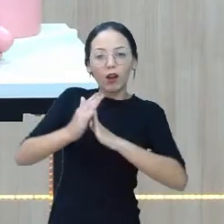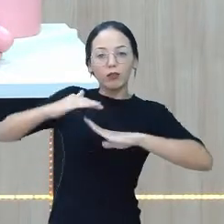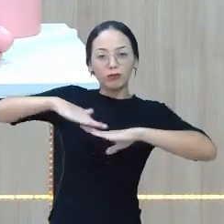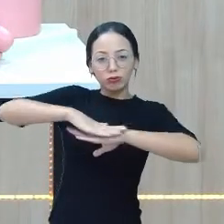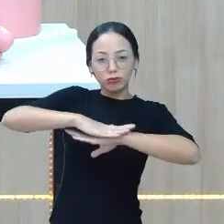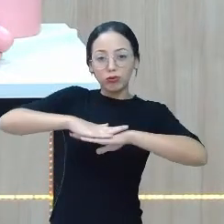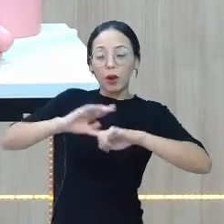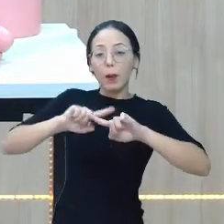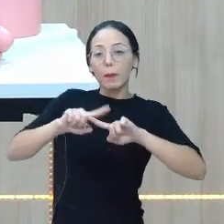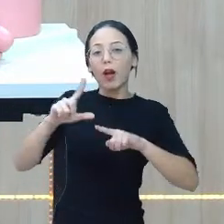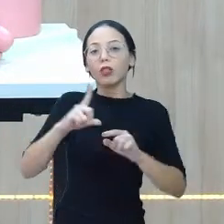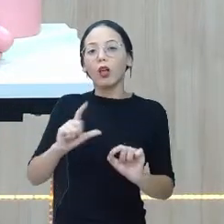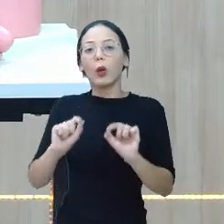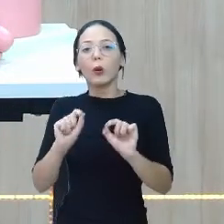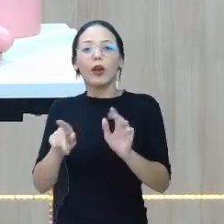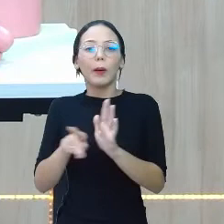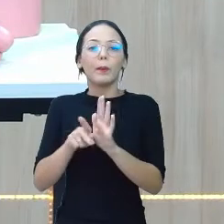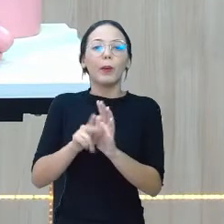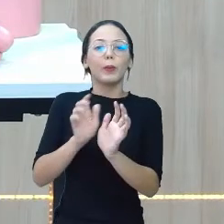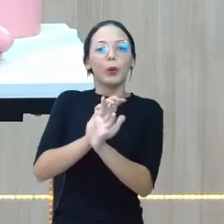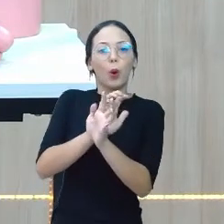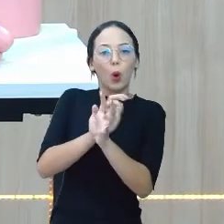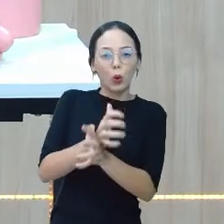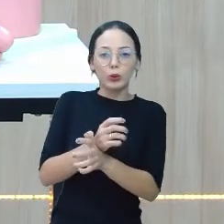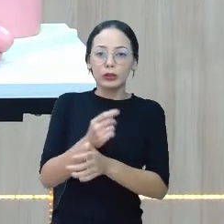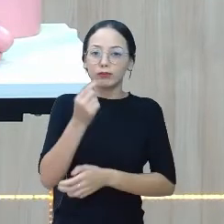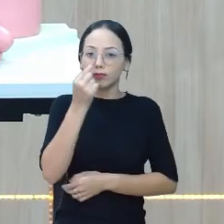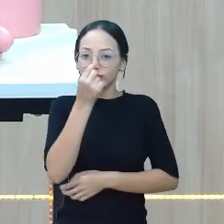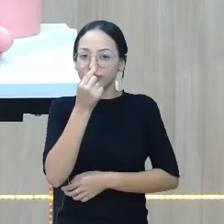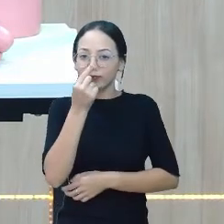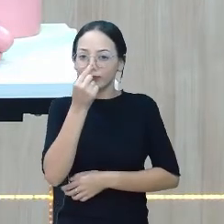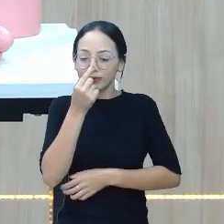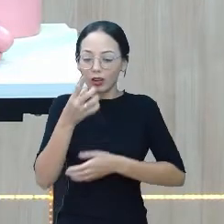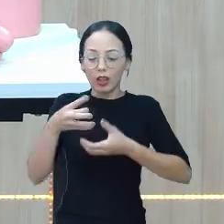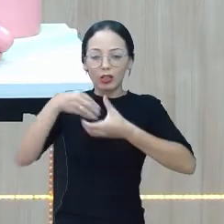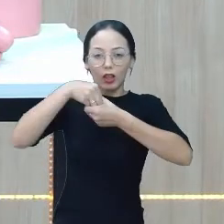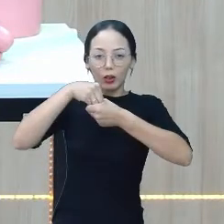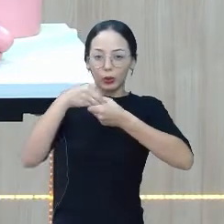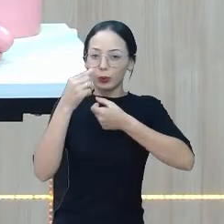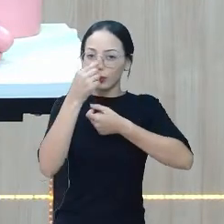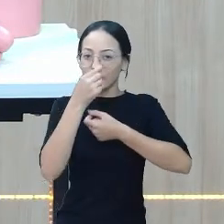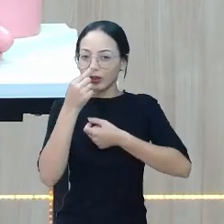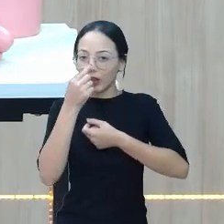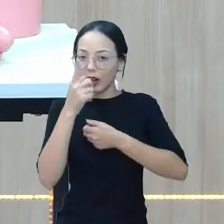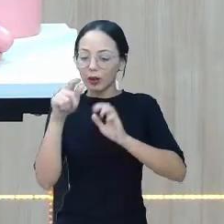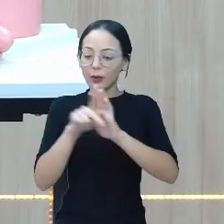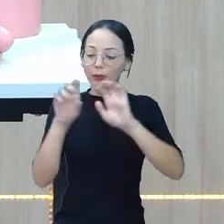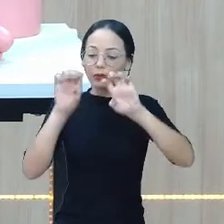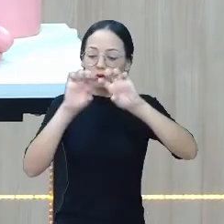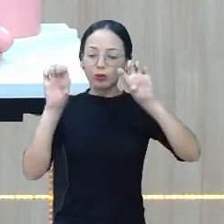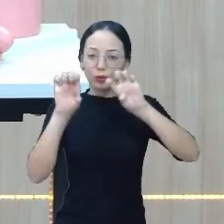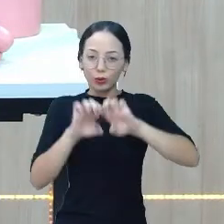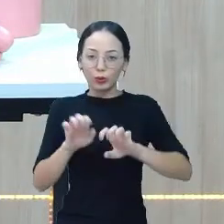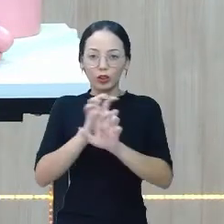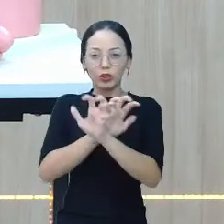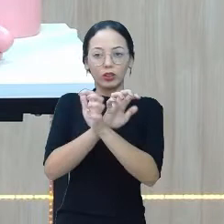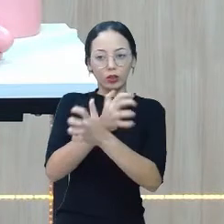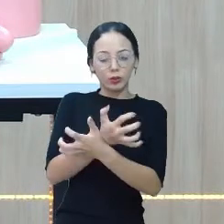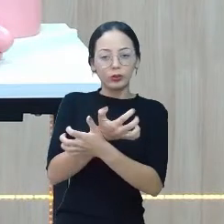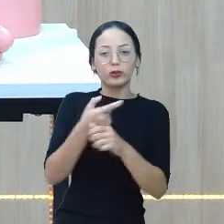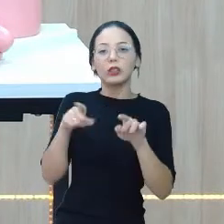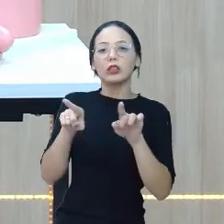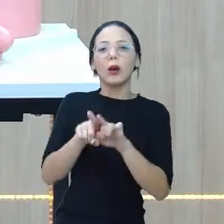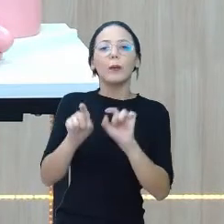Mas a gente vai ter uma parte de ossos, uma parte mais interna do nariz, né? Essa estrutura óssea, e a questão aí